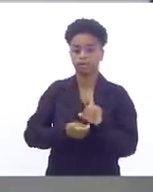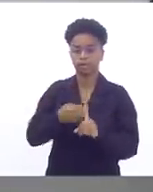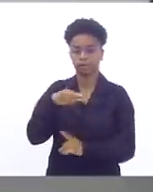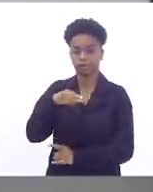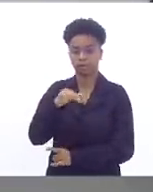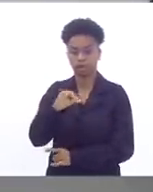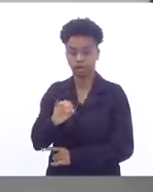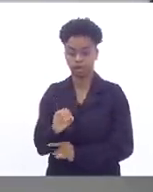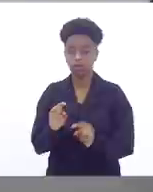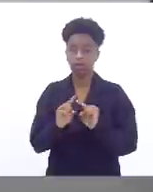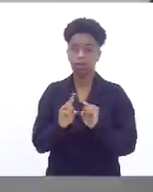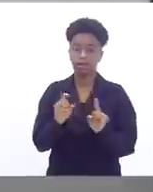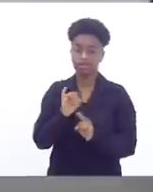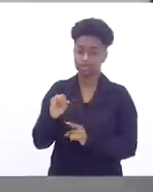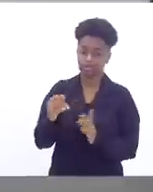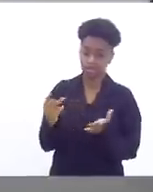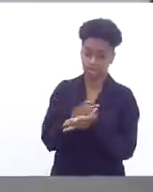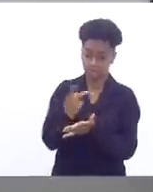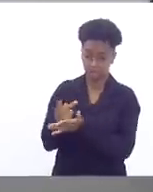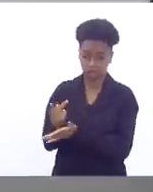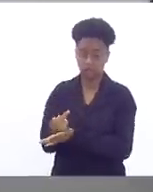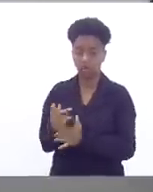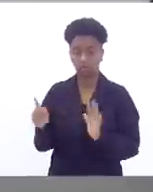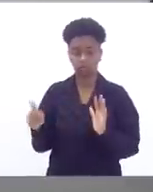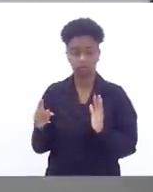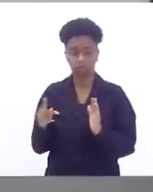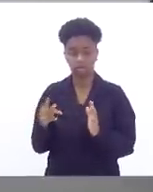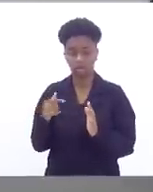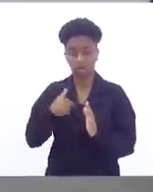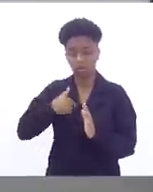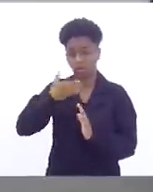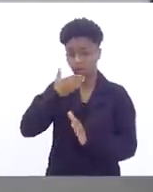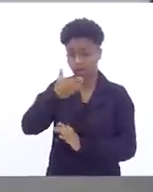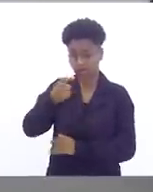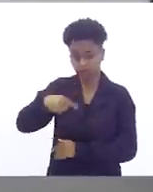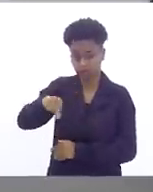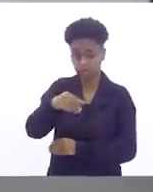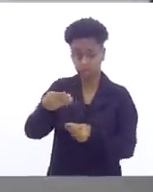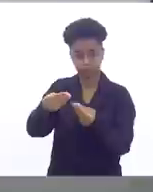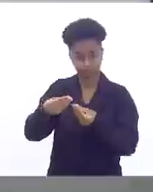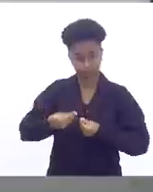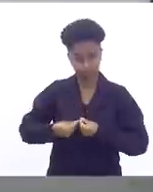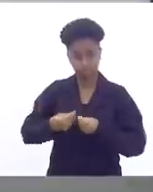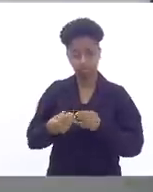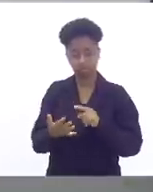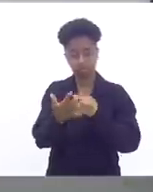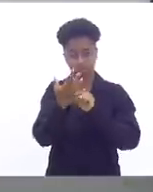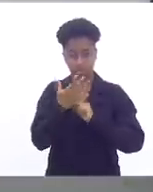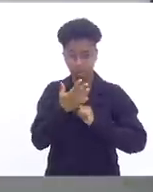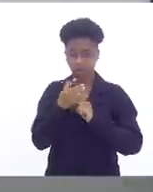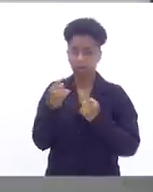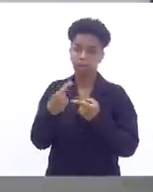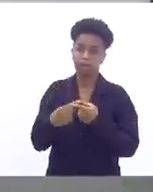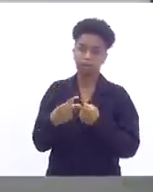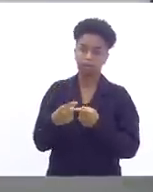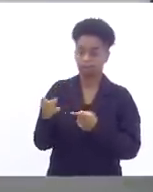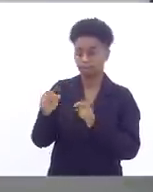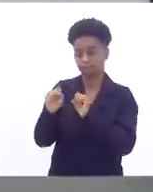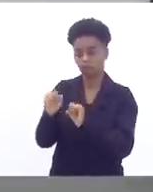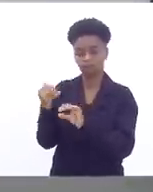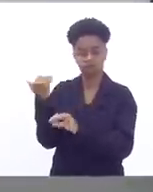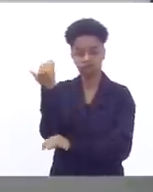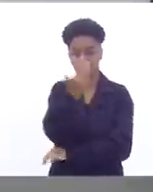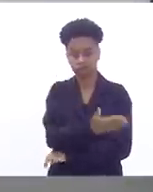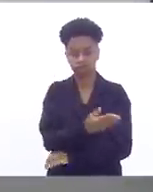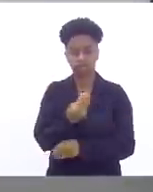se Ocorreu algum erro eu peço que vocês nos passem né no caso a planta às vezes pode passar diretamente